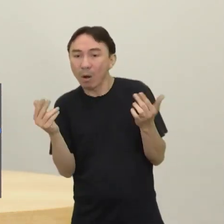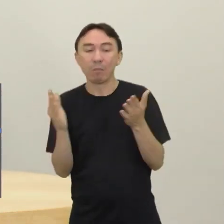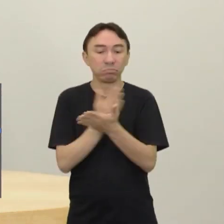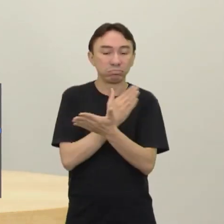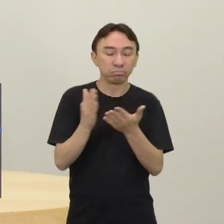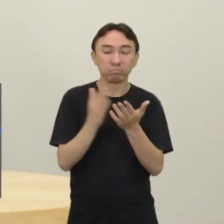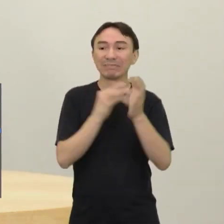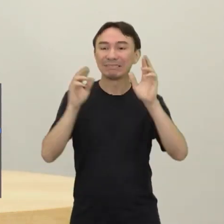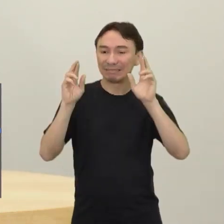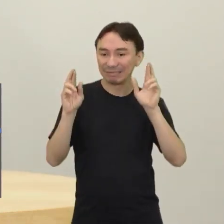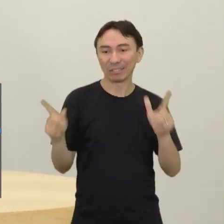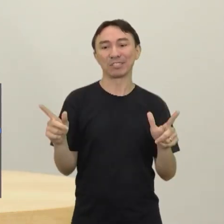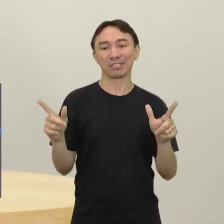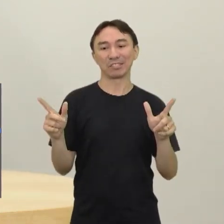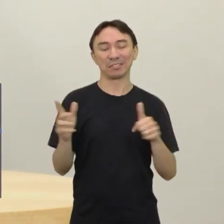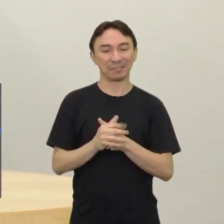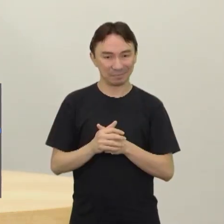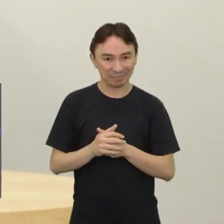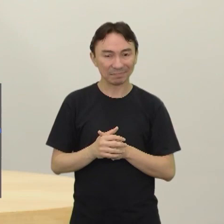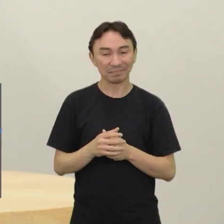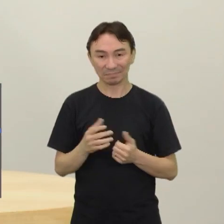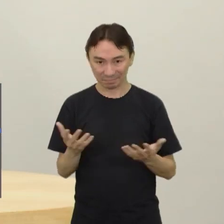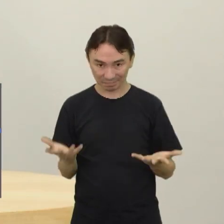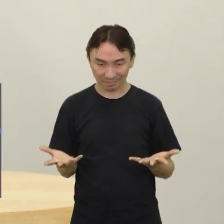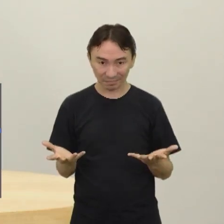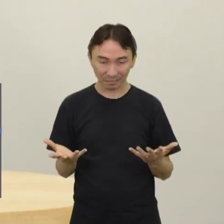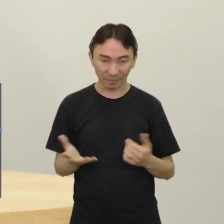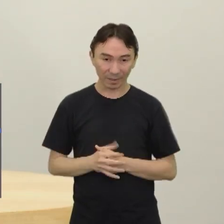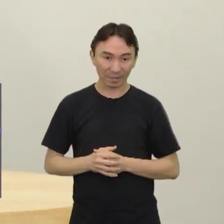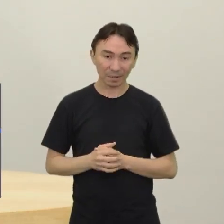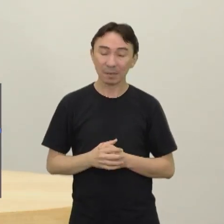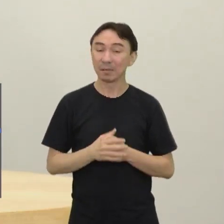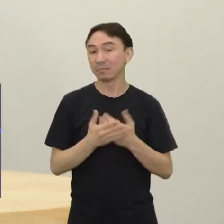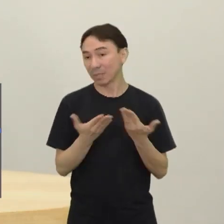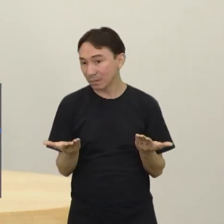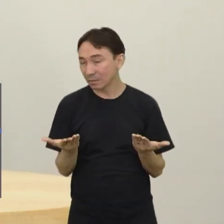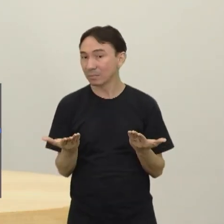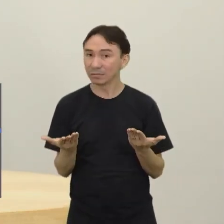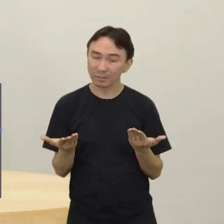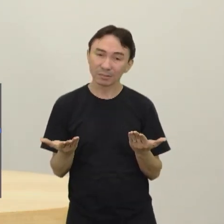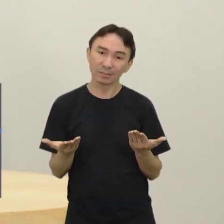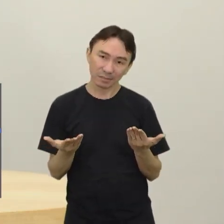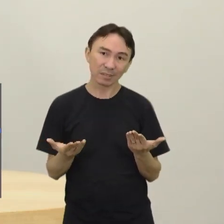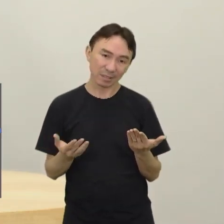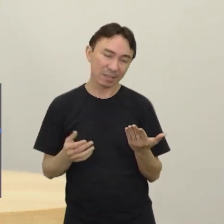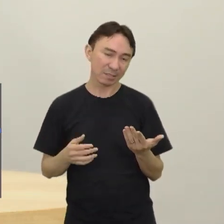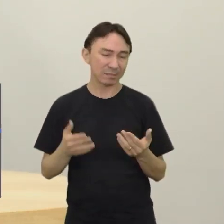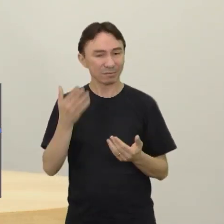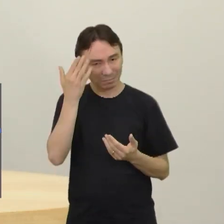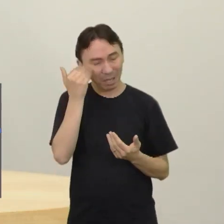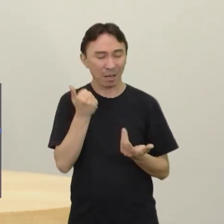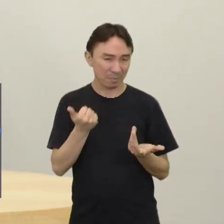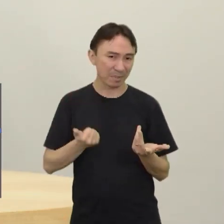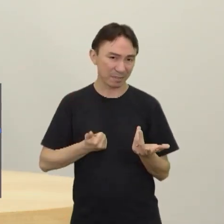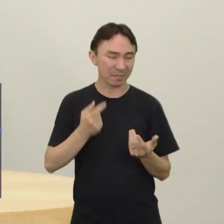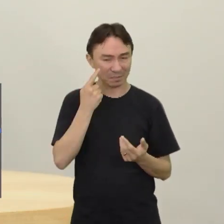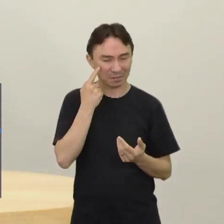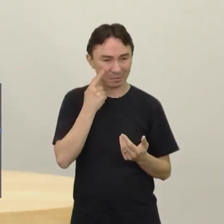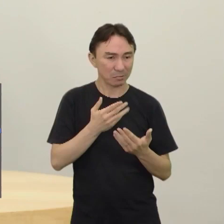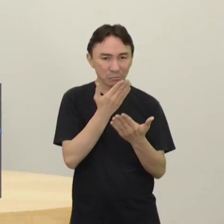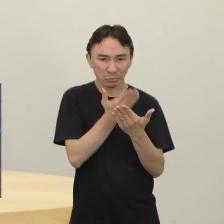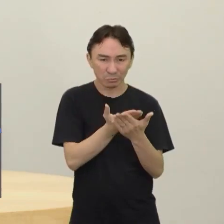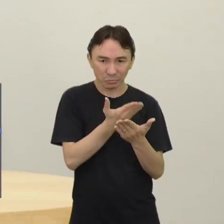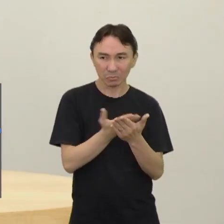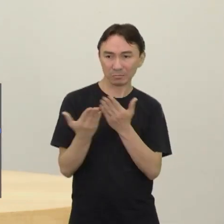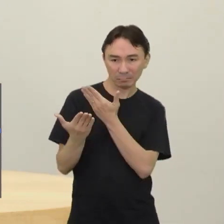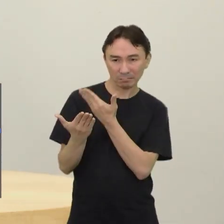dos continentes, tanto da América como do continente africano, né, mas também tem as diferenças, como a gente vê aí também